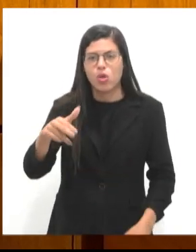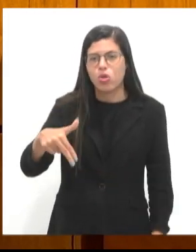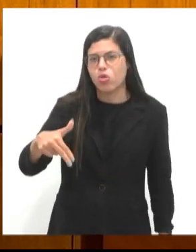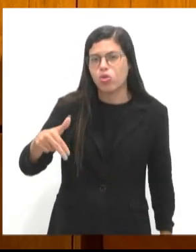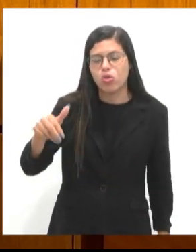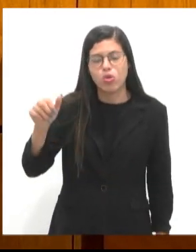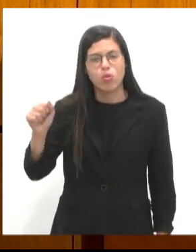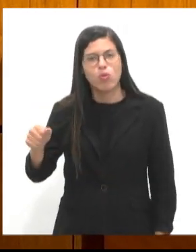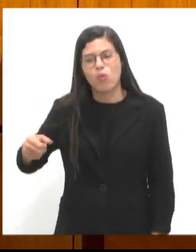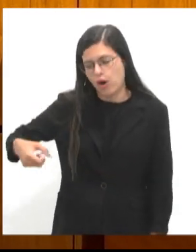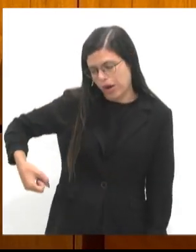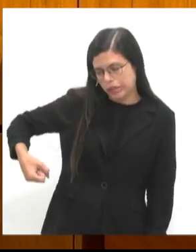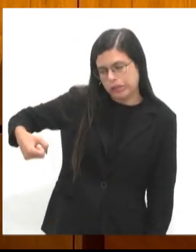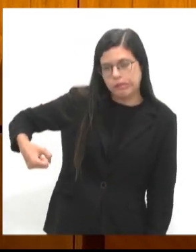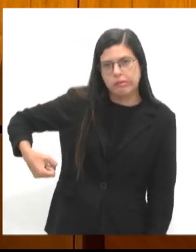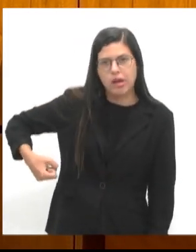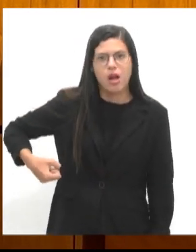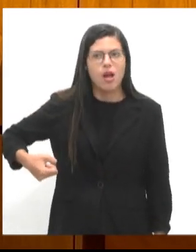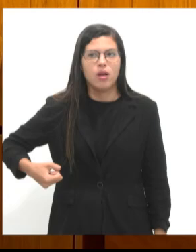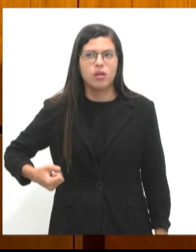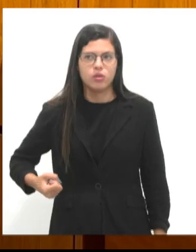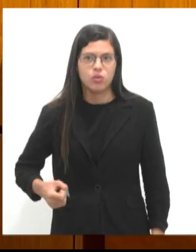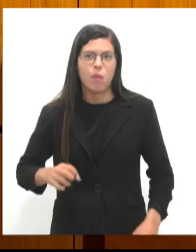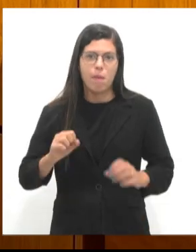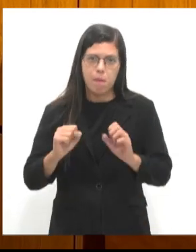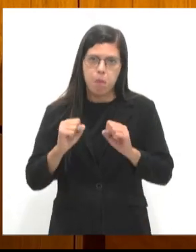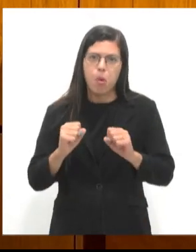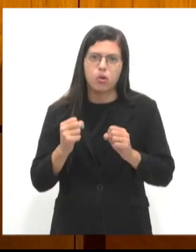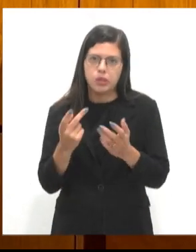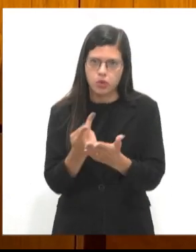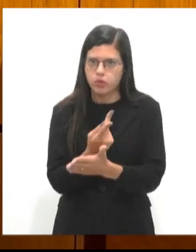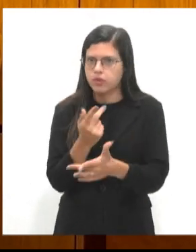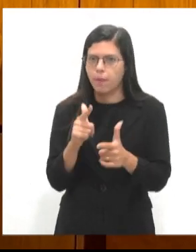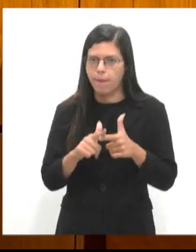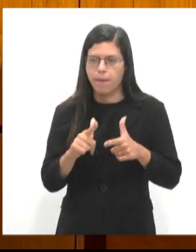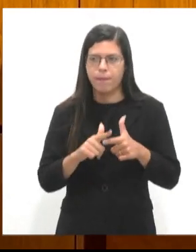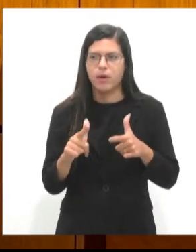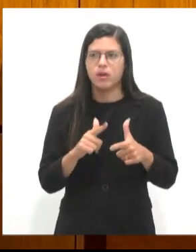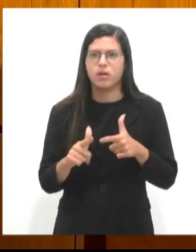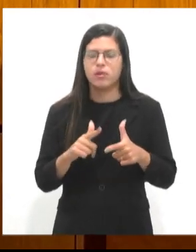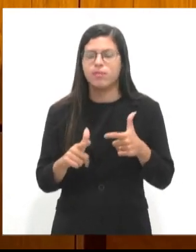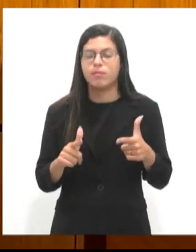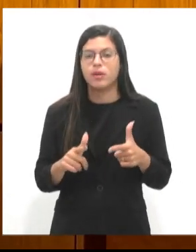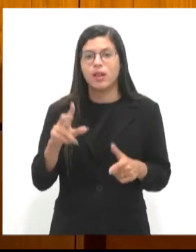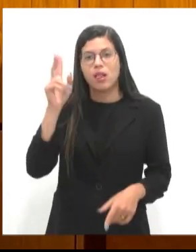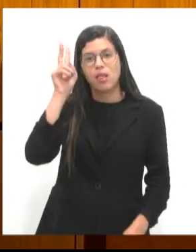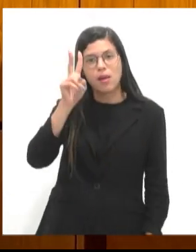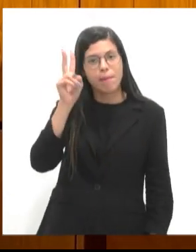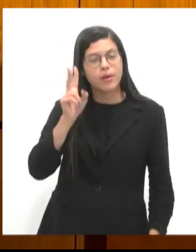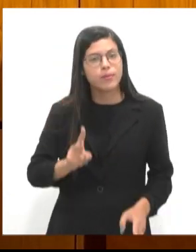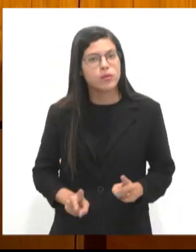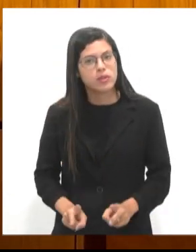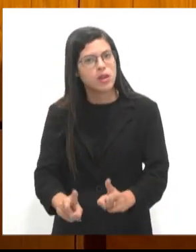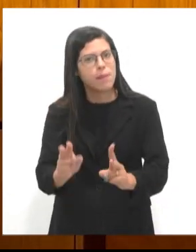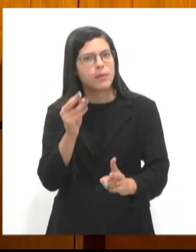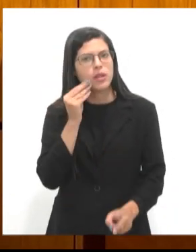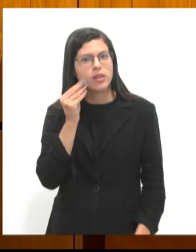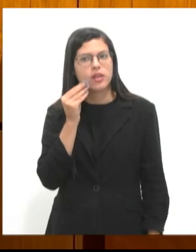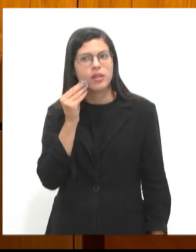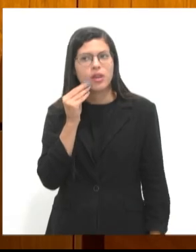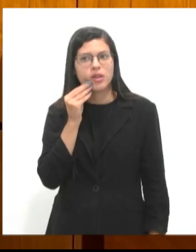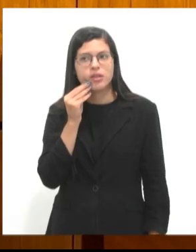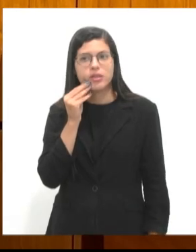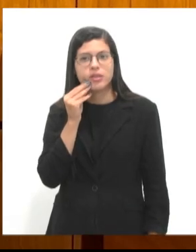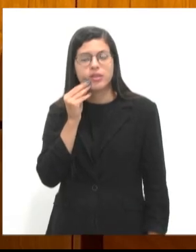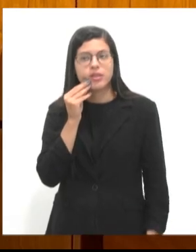de lado, com rotação, que isso pode gerar lesão. E lembrando de sempre tentar